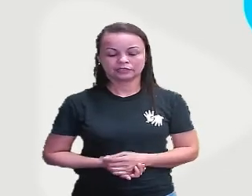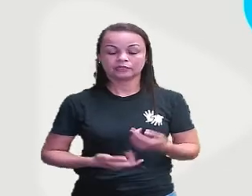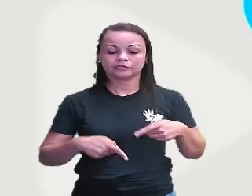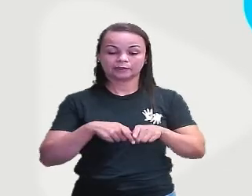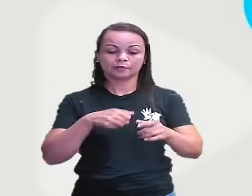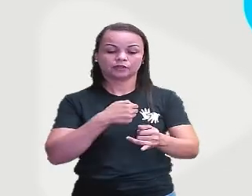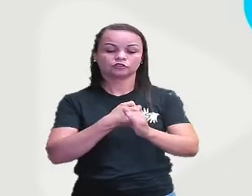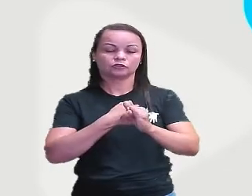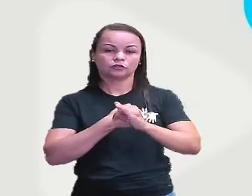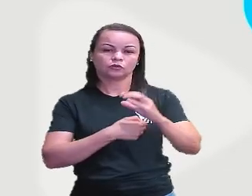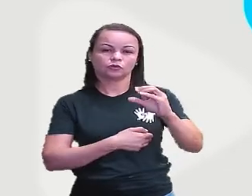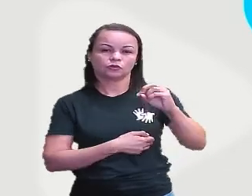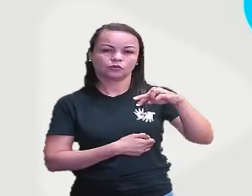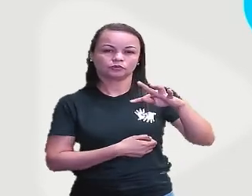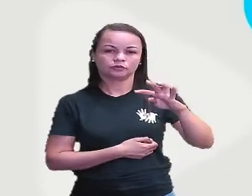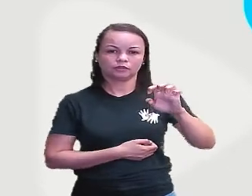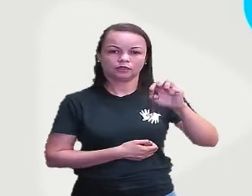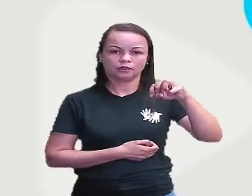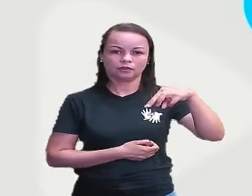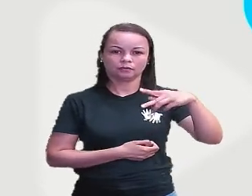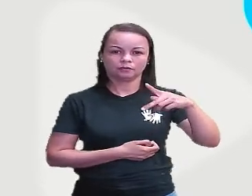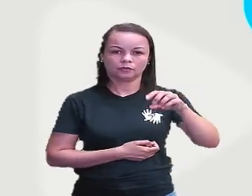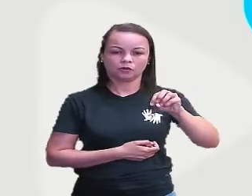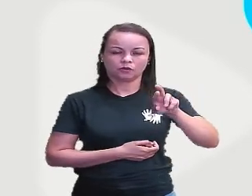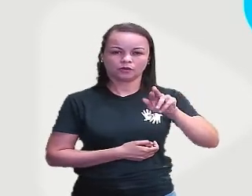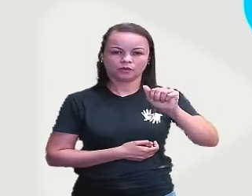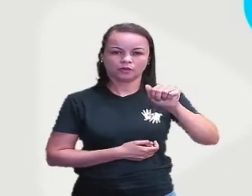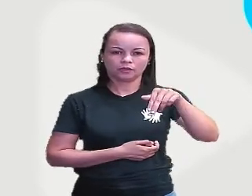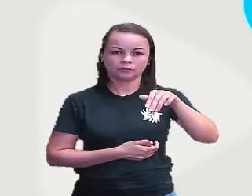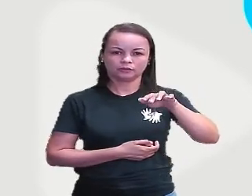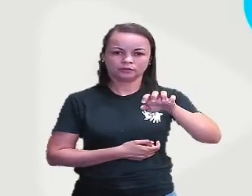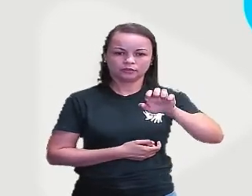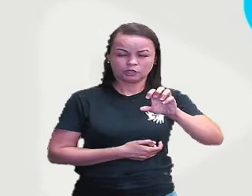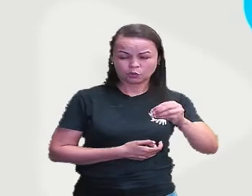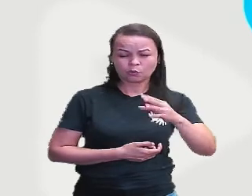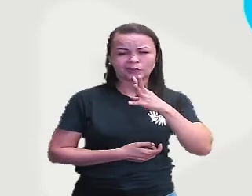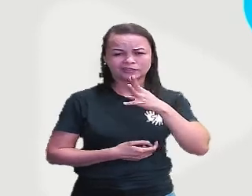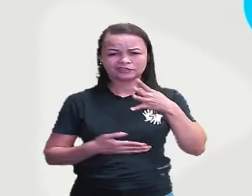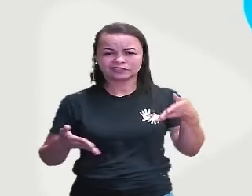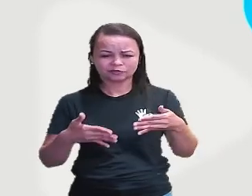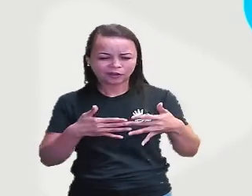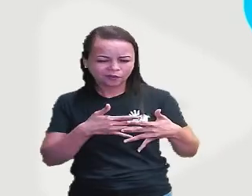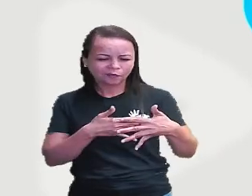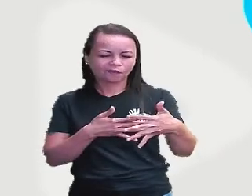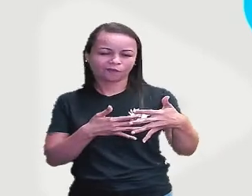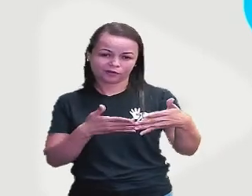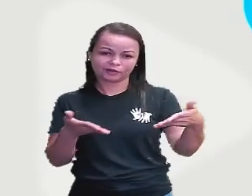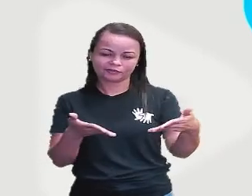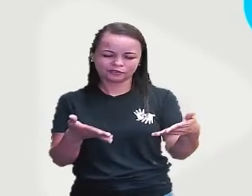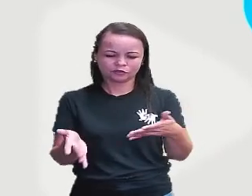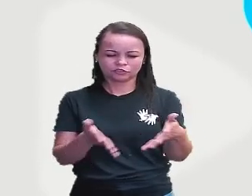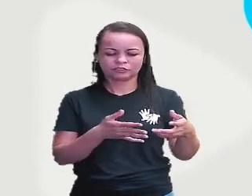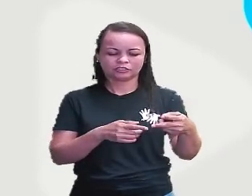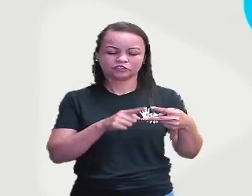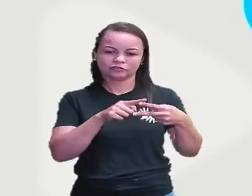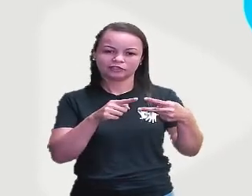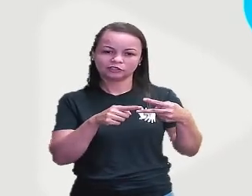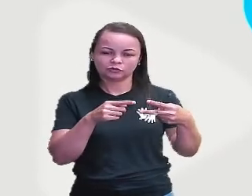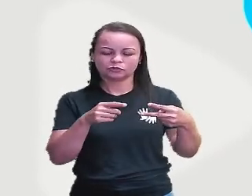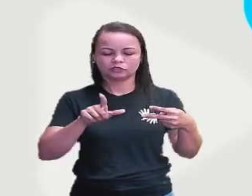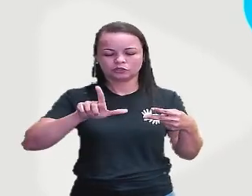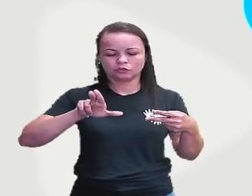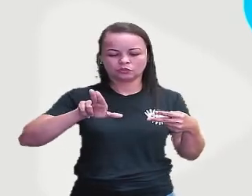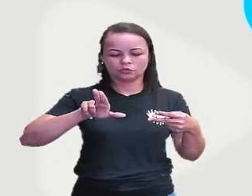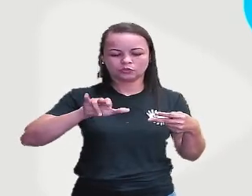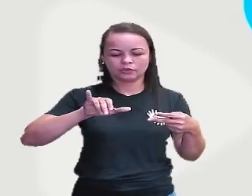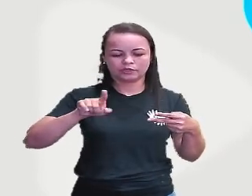cronistas contemporâneos, esses mais assim conhecidos agora na atualidade, né? Como esse que a gente viu, 2 crônicas dele, né? Luiz